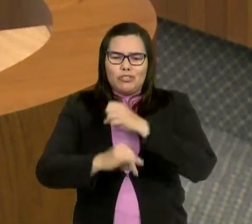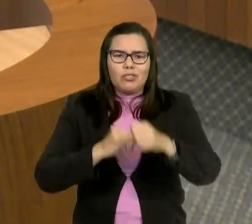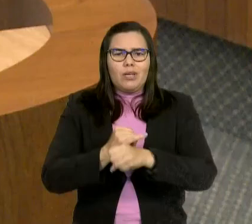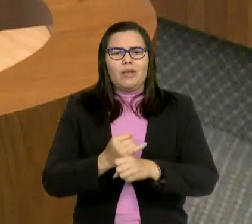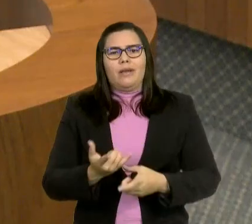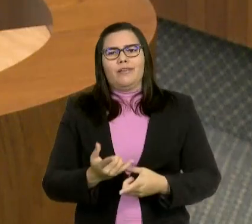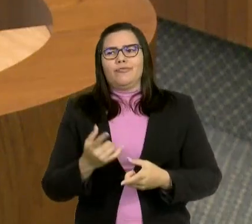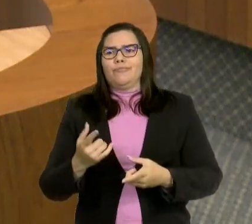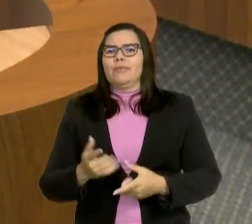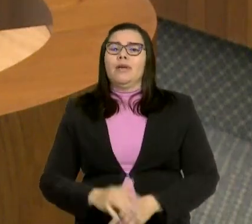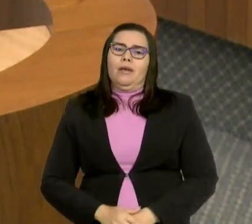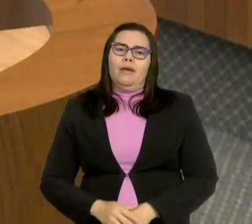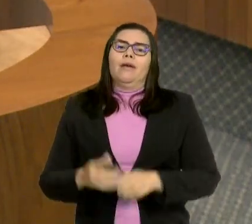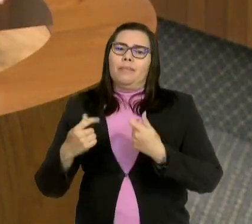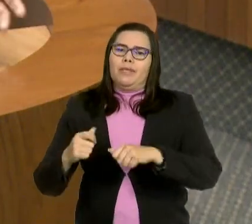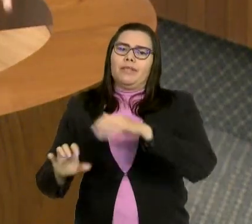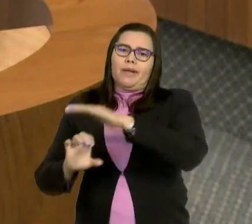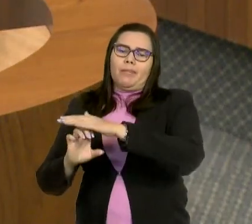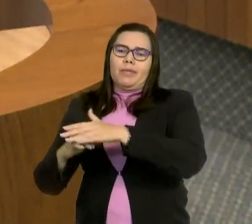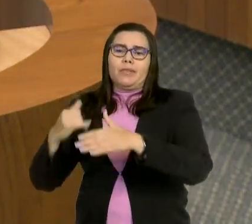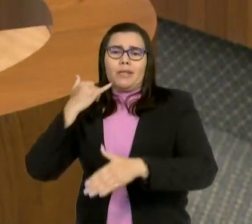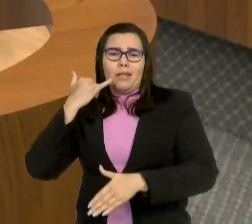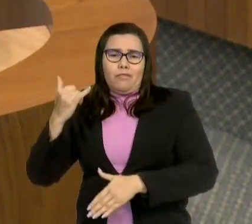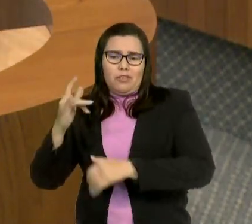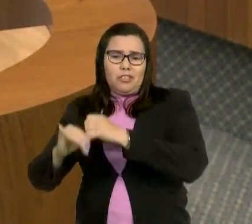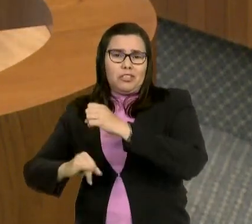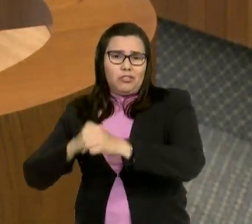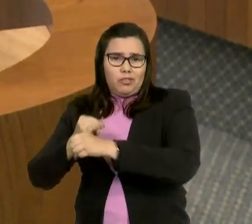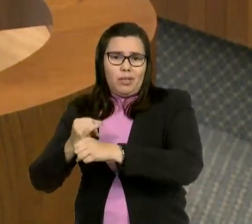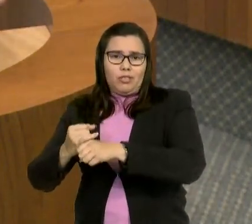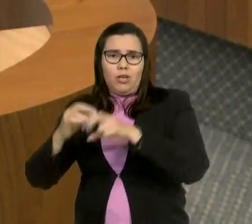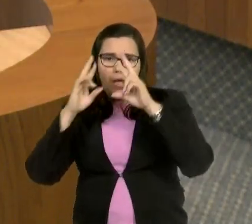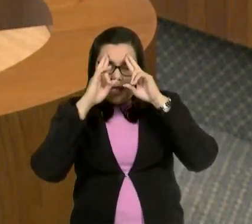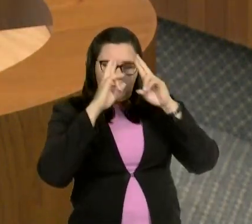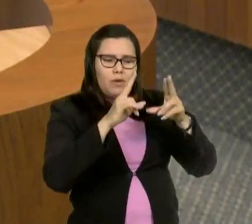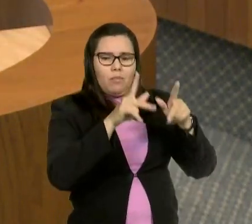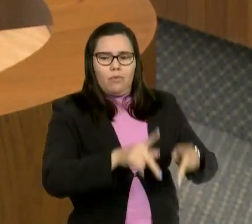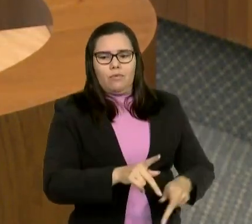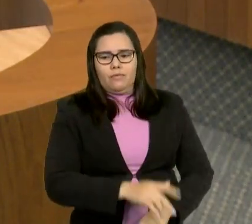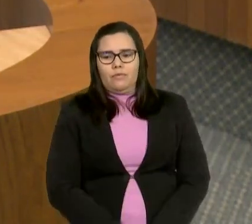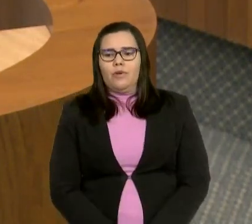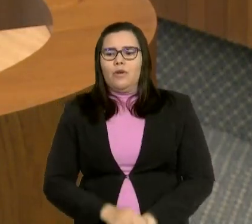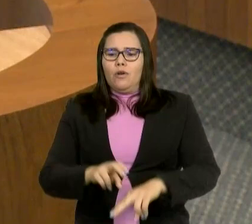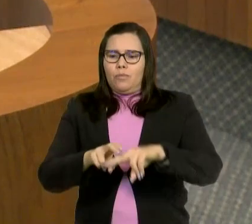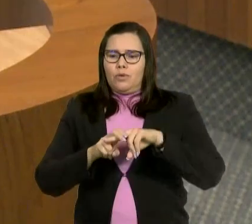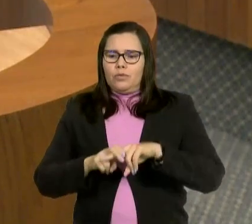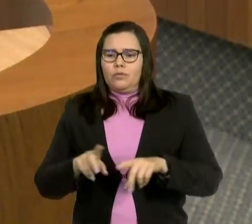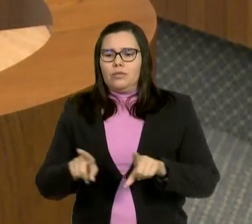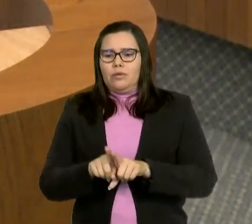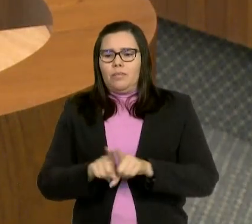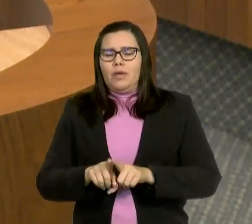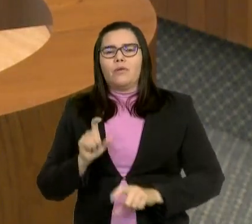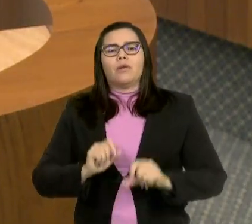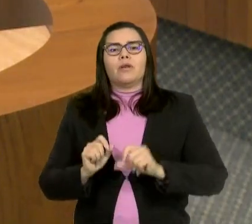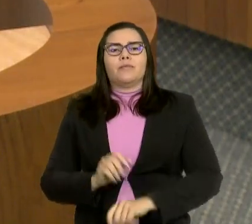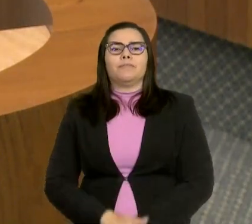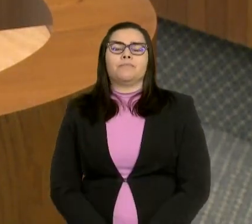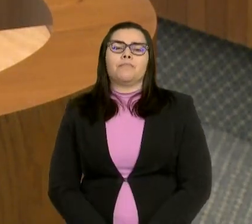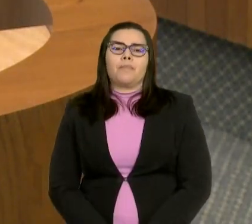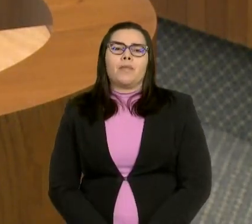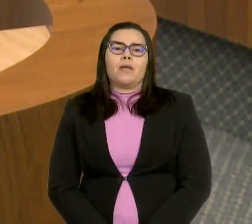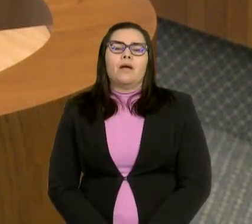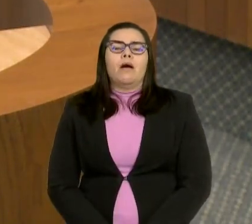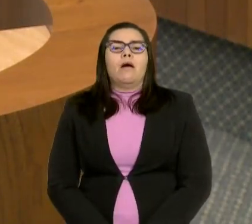último, professores do Estado do Maranhão que estão em greve, reivindicando os 14,95 e também a implantação do piso salarial, continue contando com o